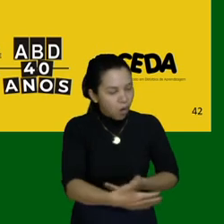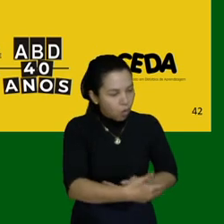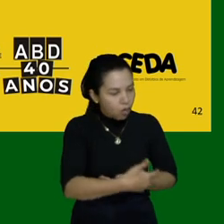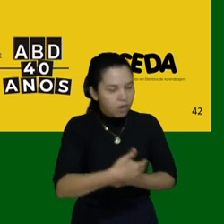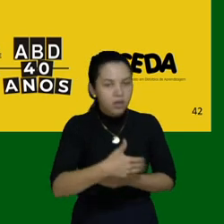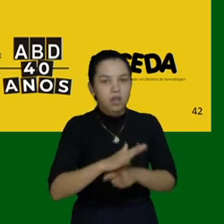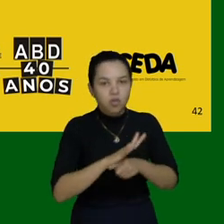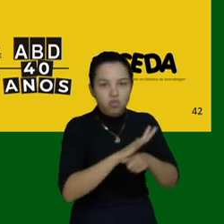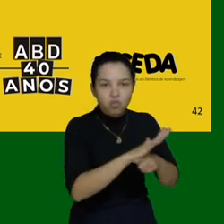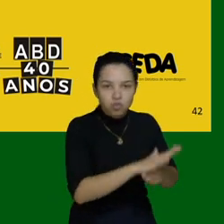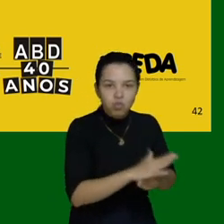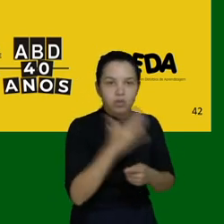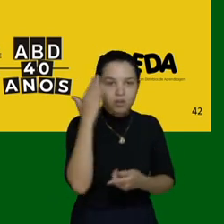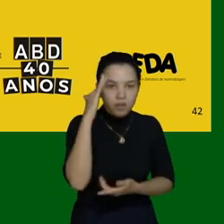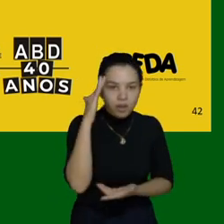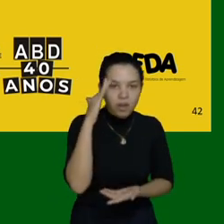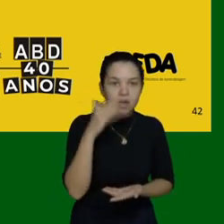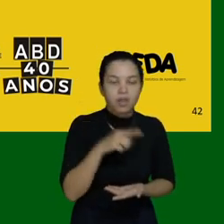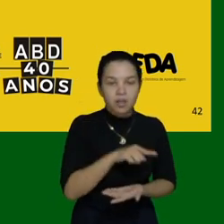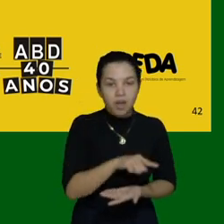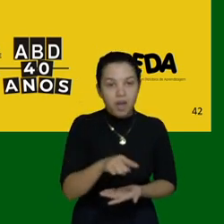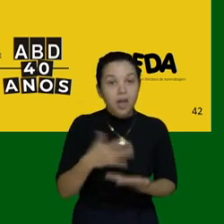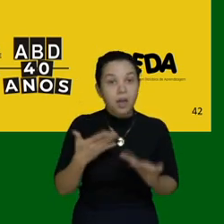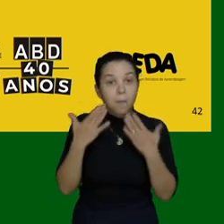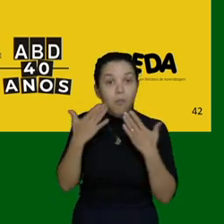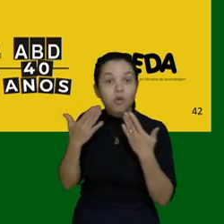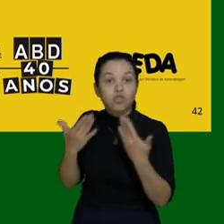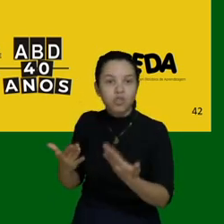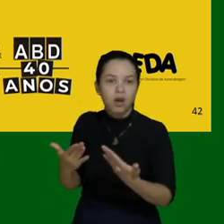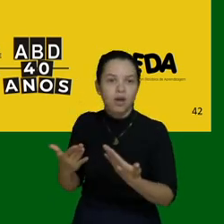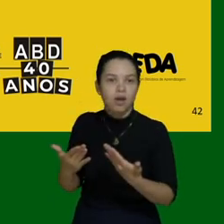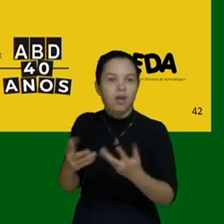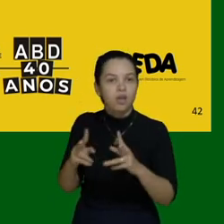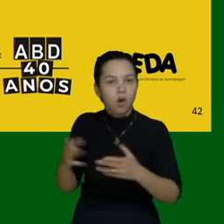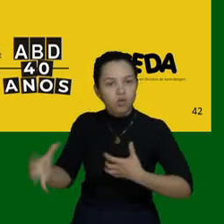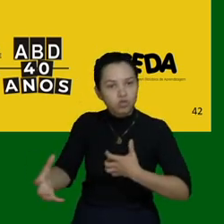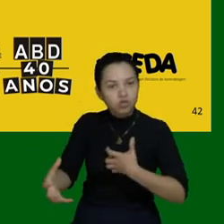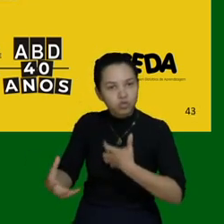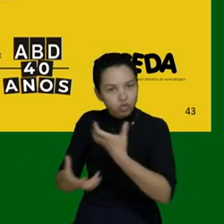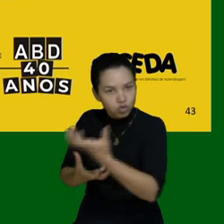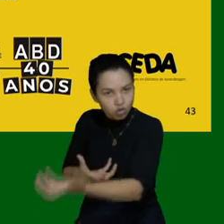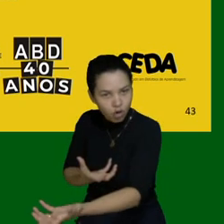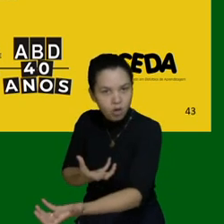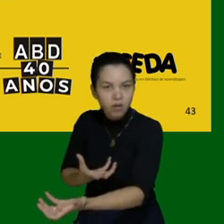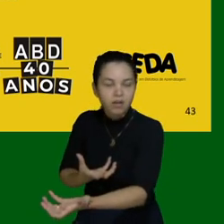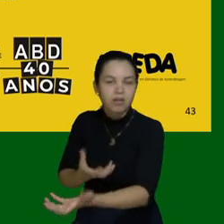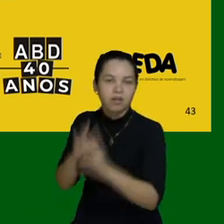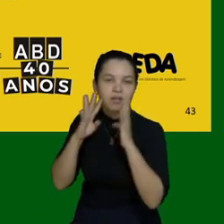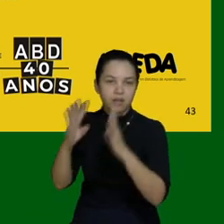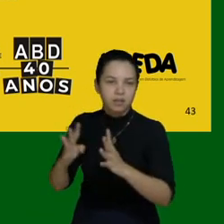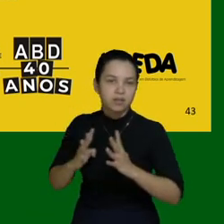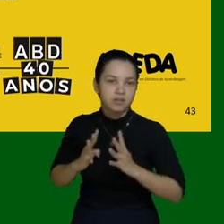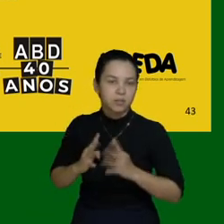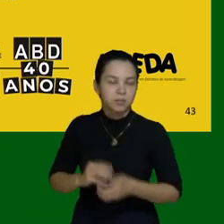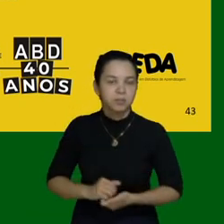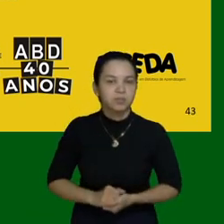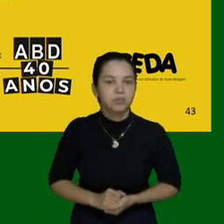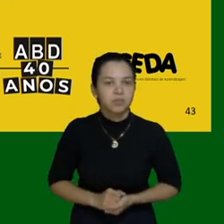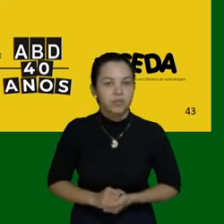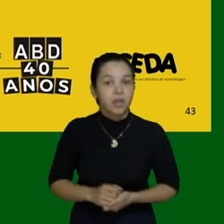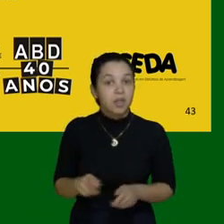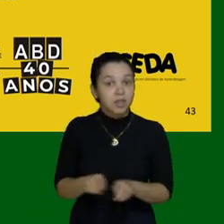então eles querem mostrar eles querem devolver essa atenção que eles recebem eles são